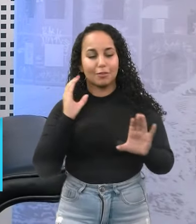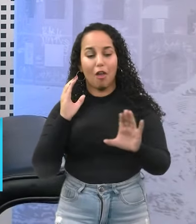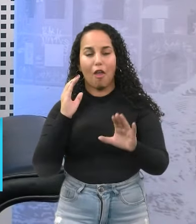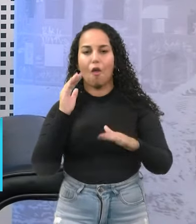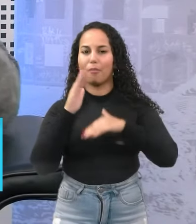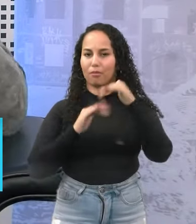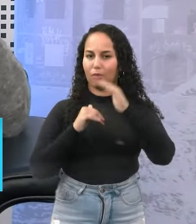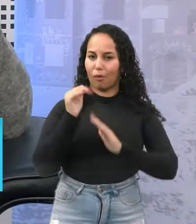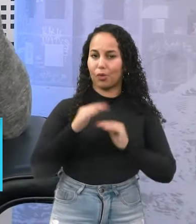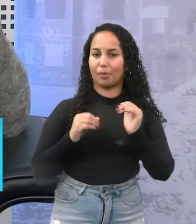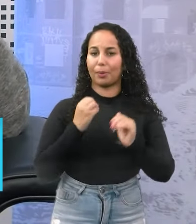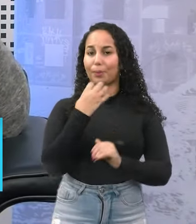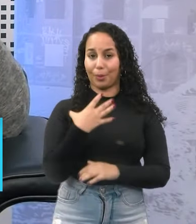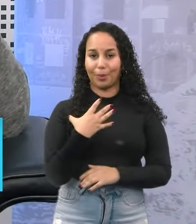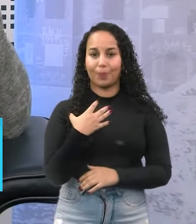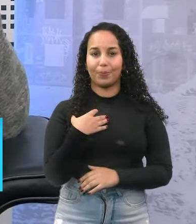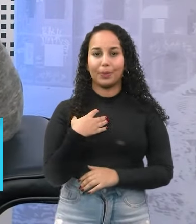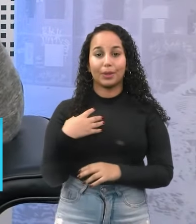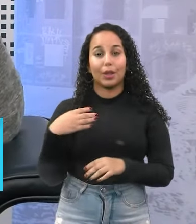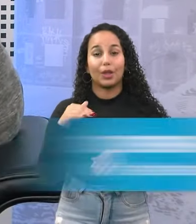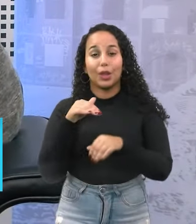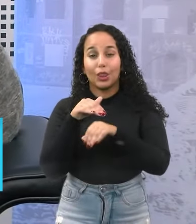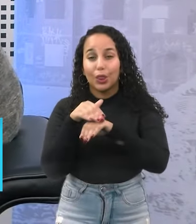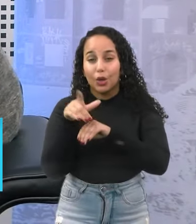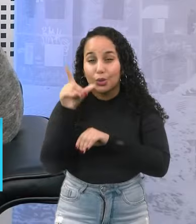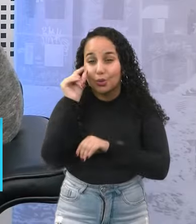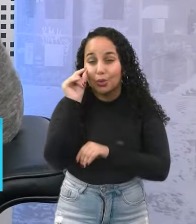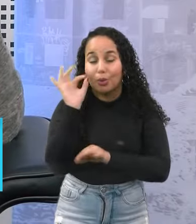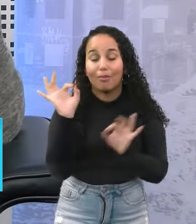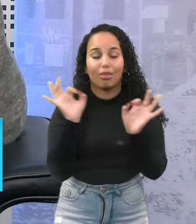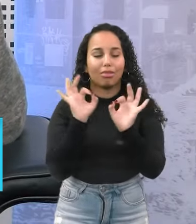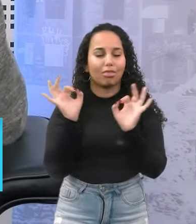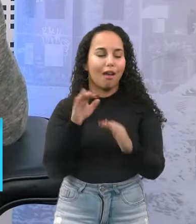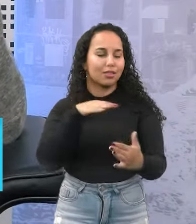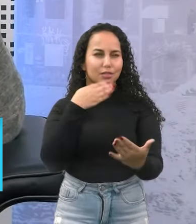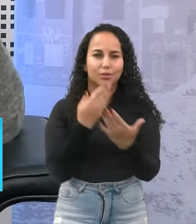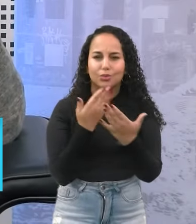engenheiro? Muitas noites sem dormir,